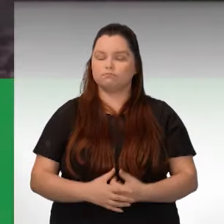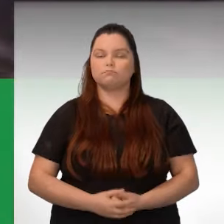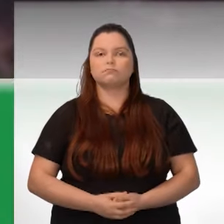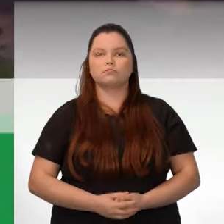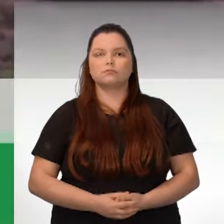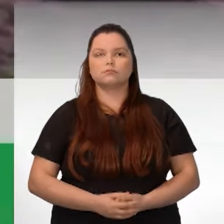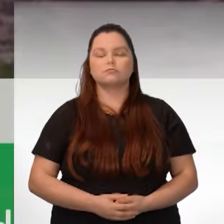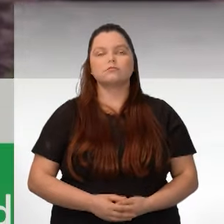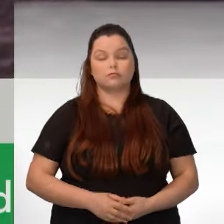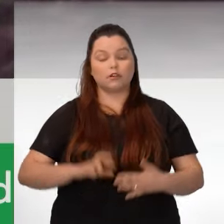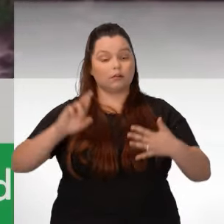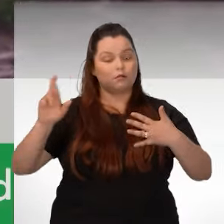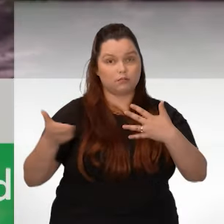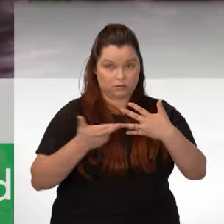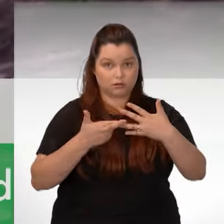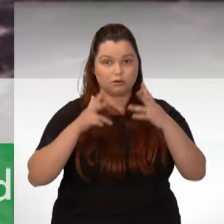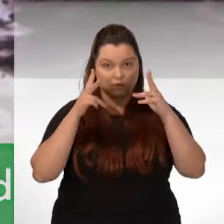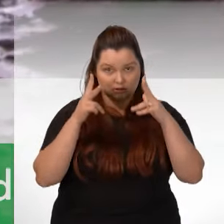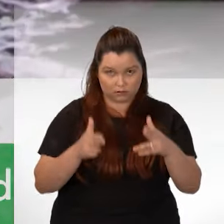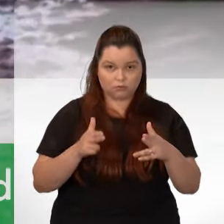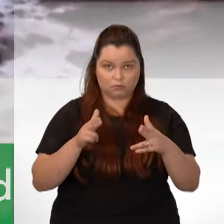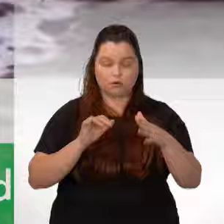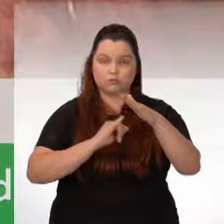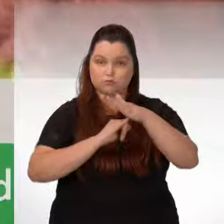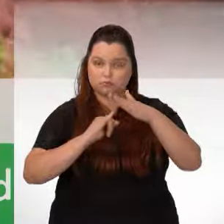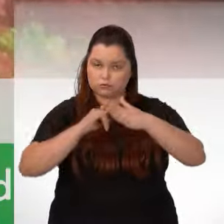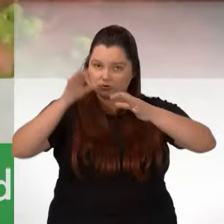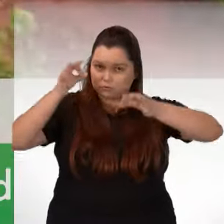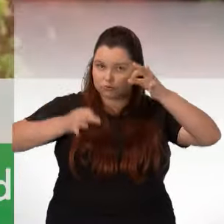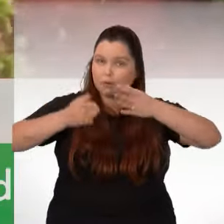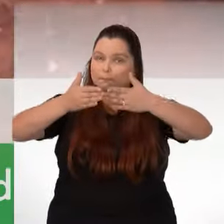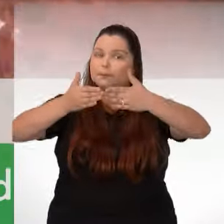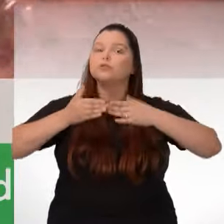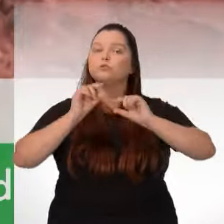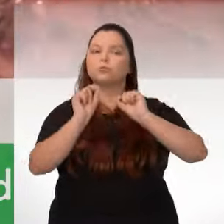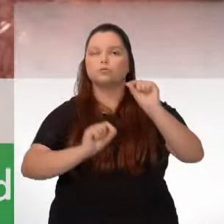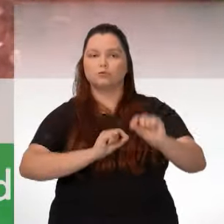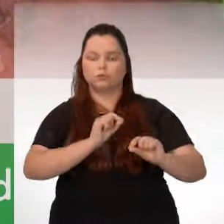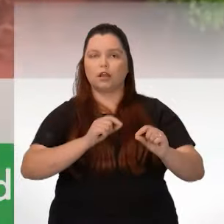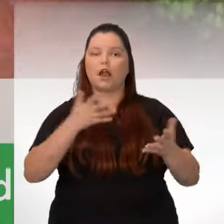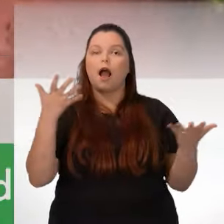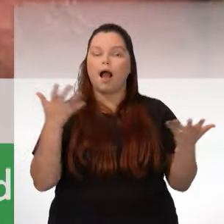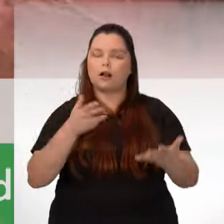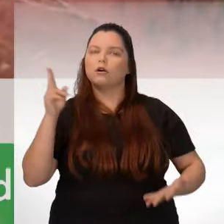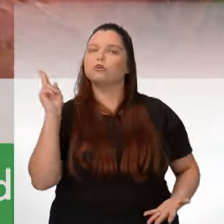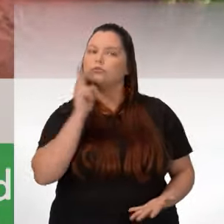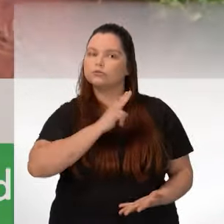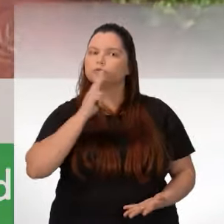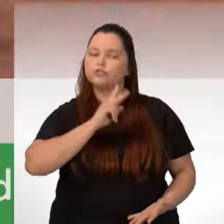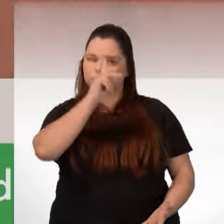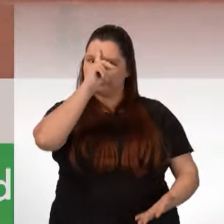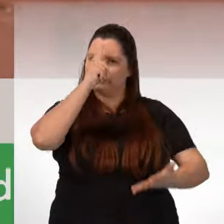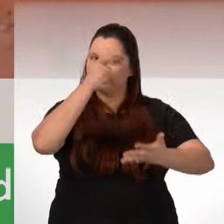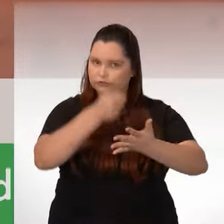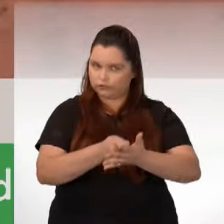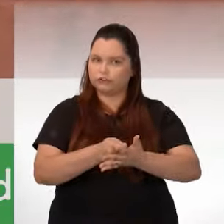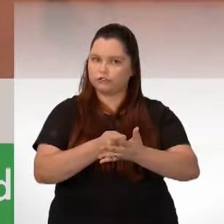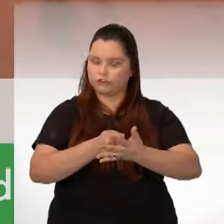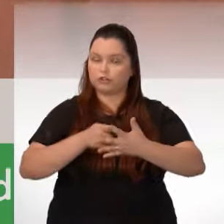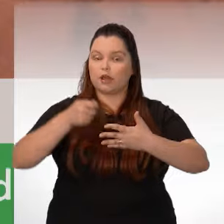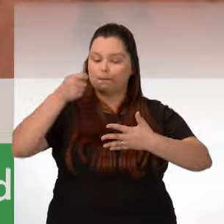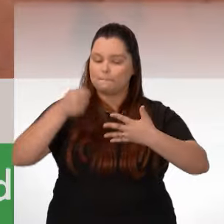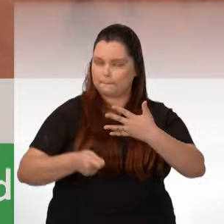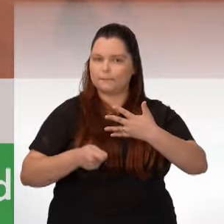No mesmo recurso, as instituições de justiça pediram também a aplicação imediata da decisão que condenou